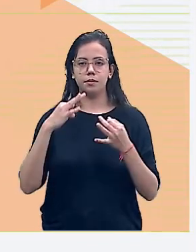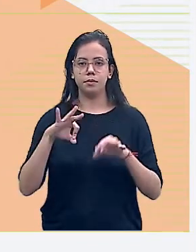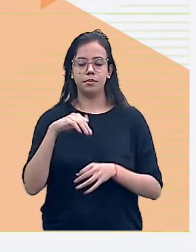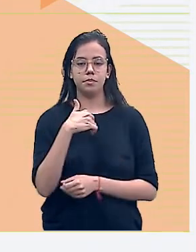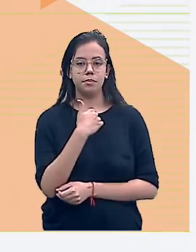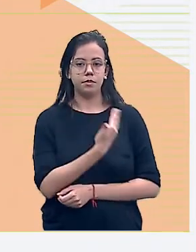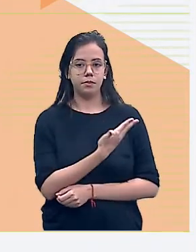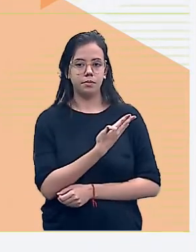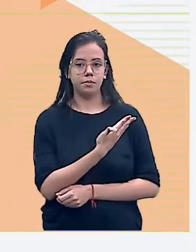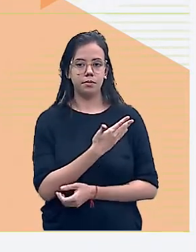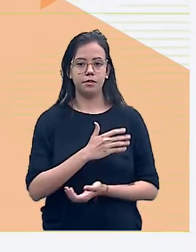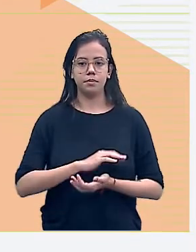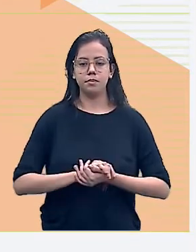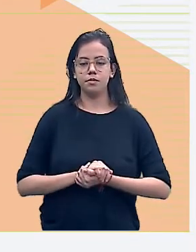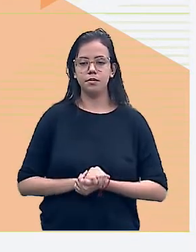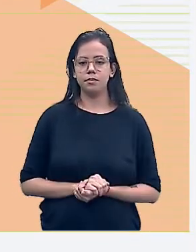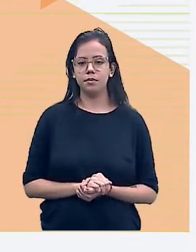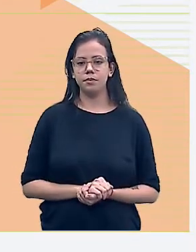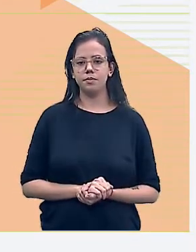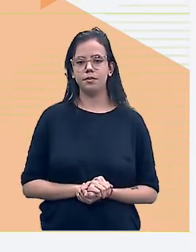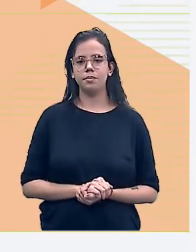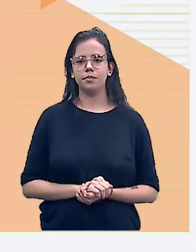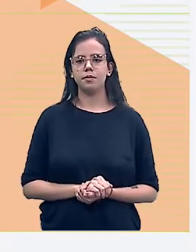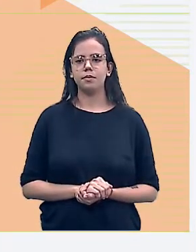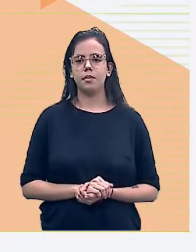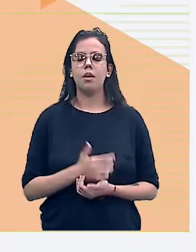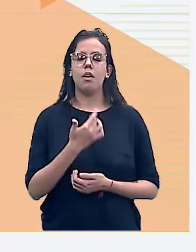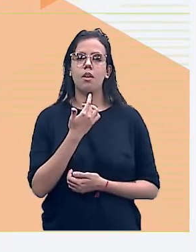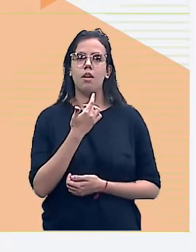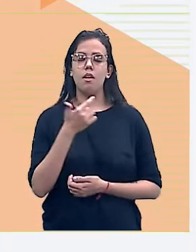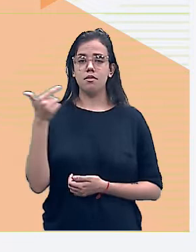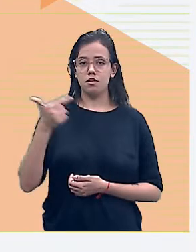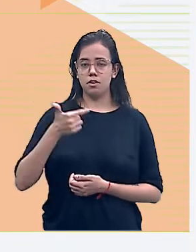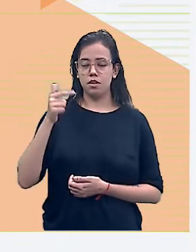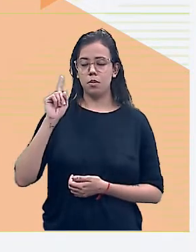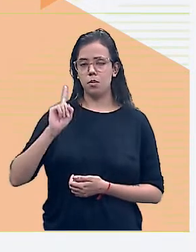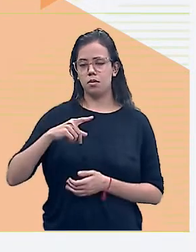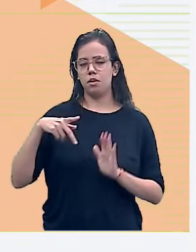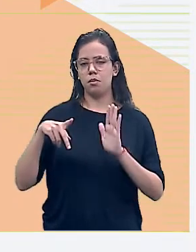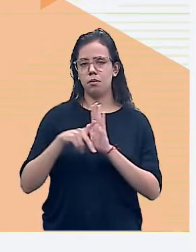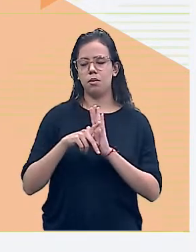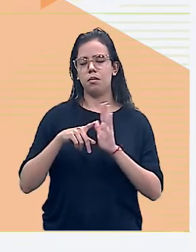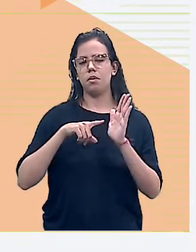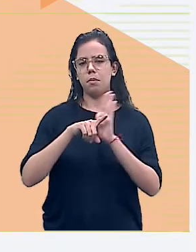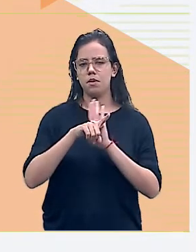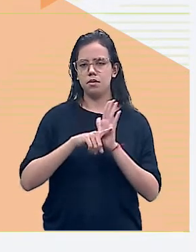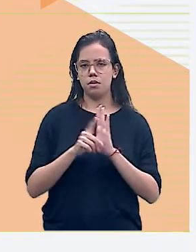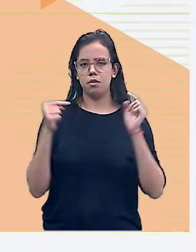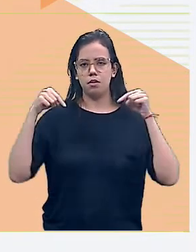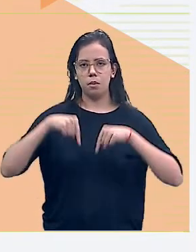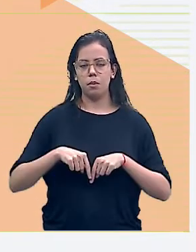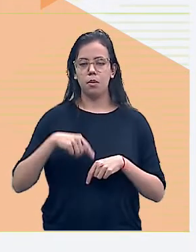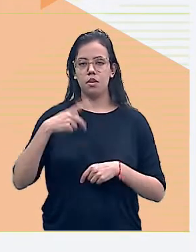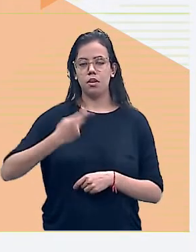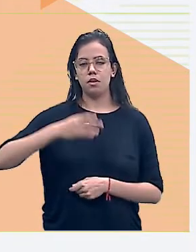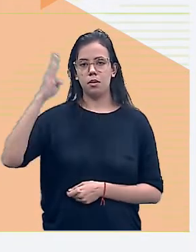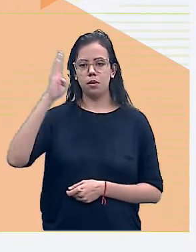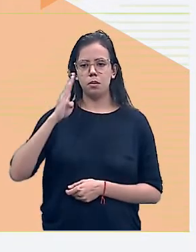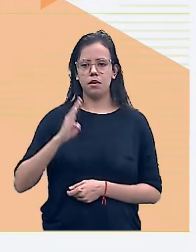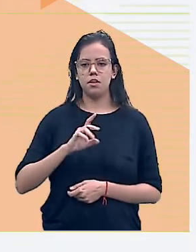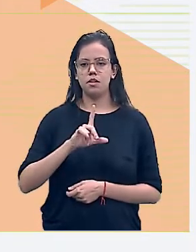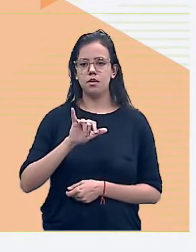sabe essa outra citação é de uma antropologia brasileira Aline e inclusive ela